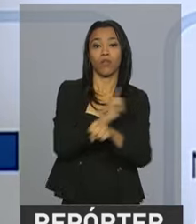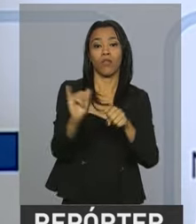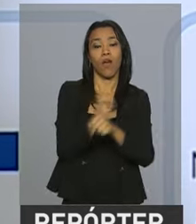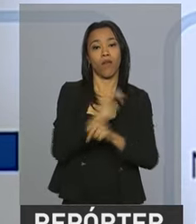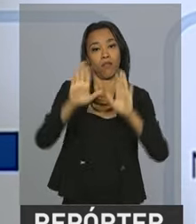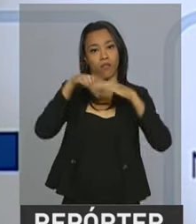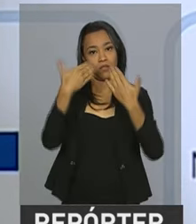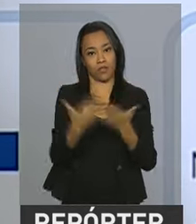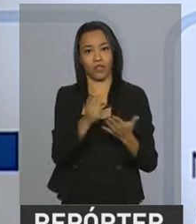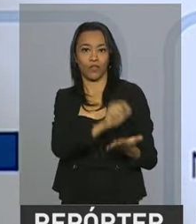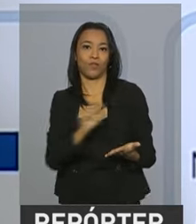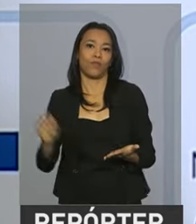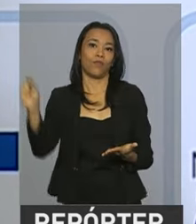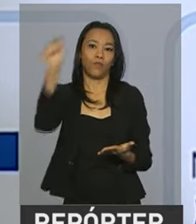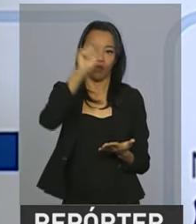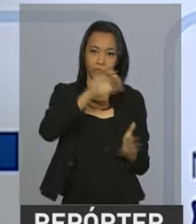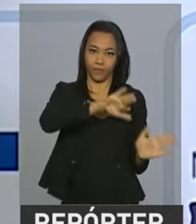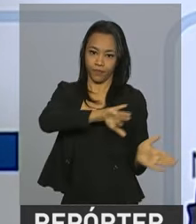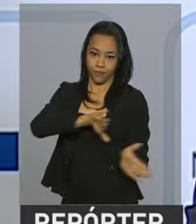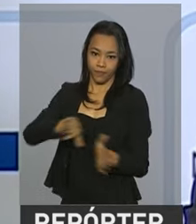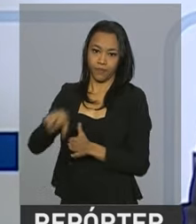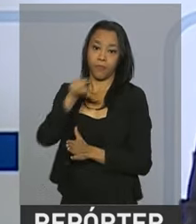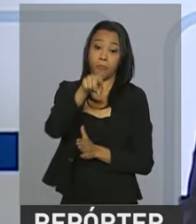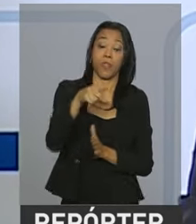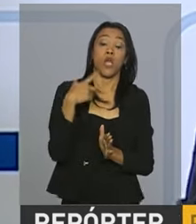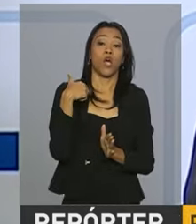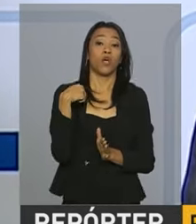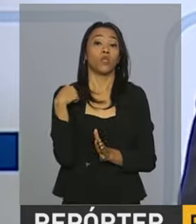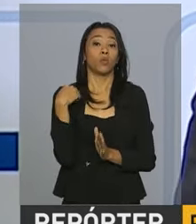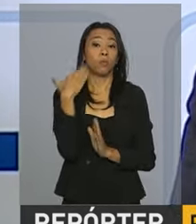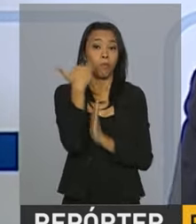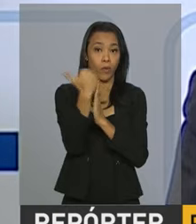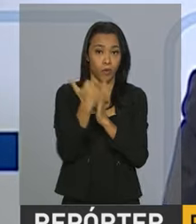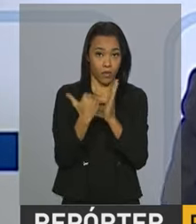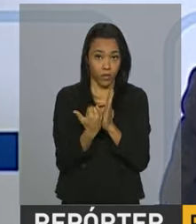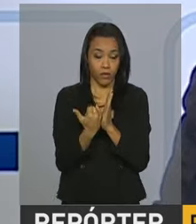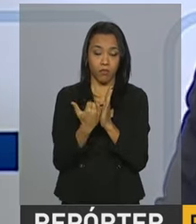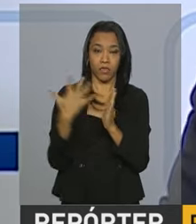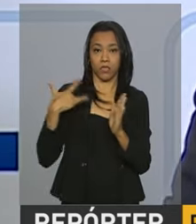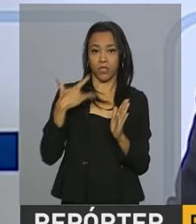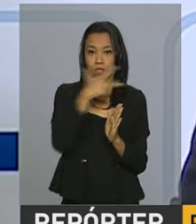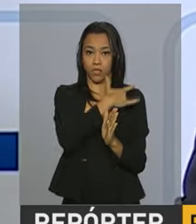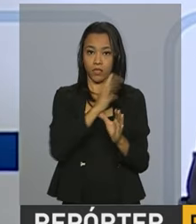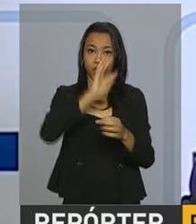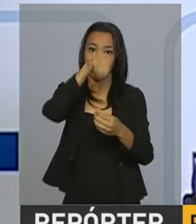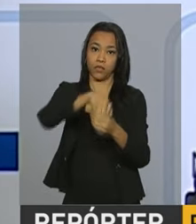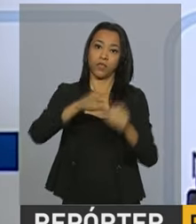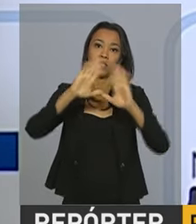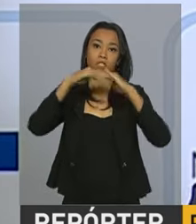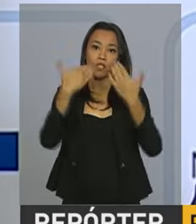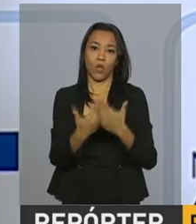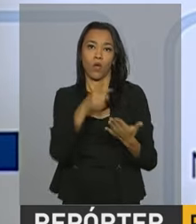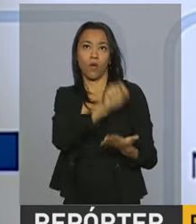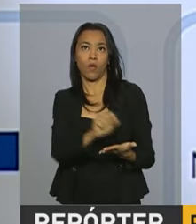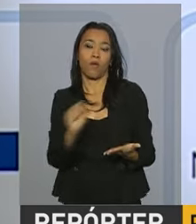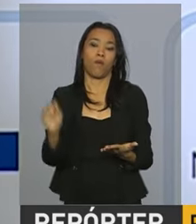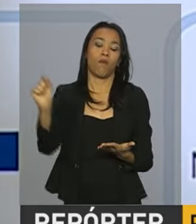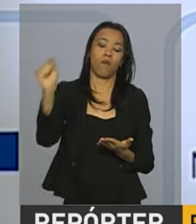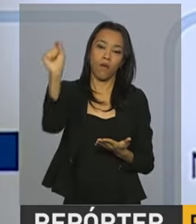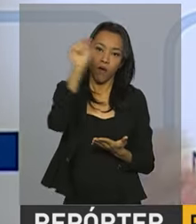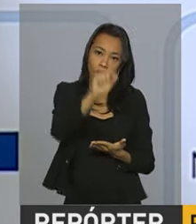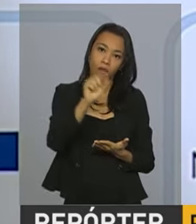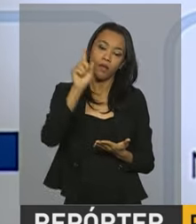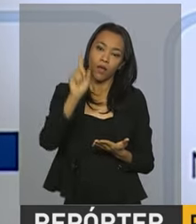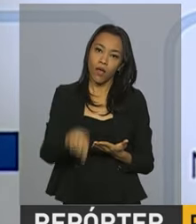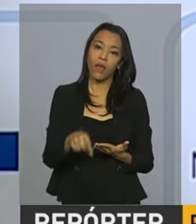escolar dentro do nosso programa saúde na escola que é uma portaria conjunta Nossa com o ministro da educação nós já